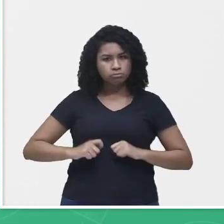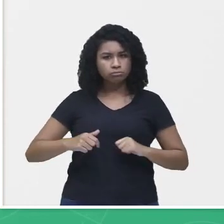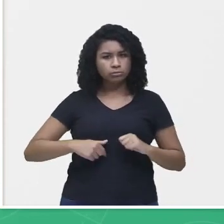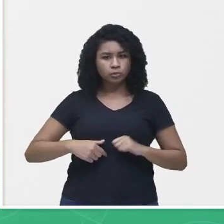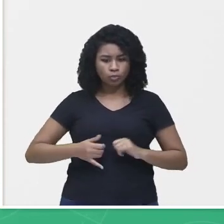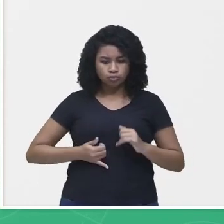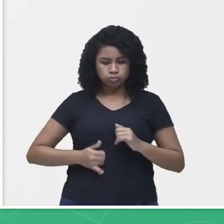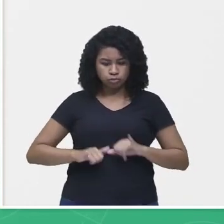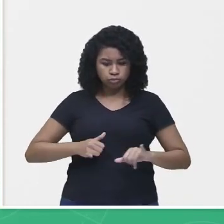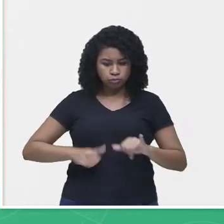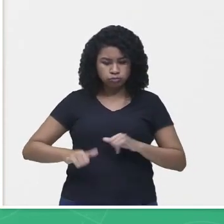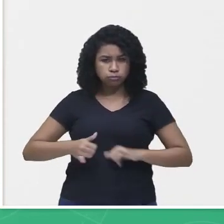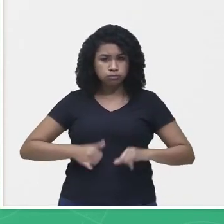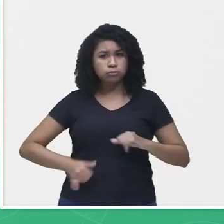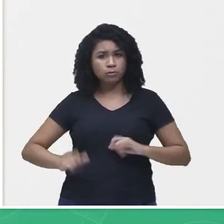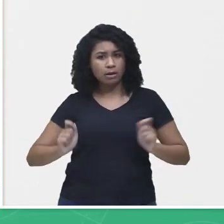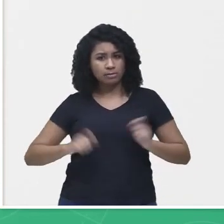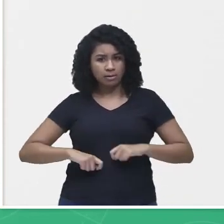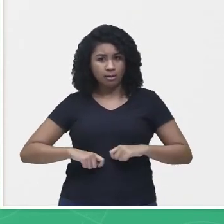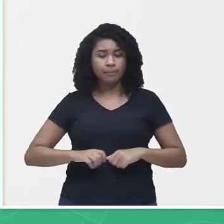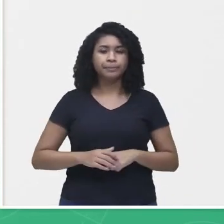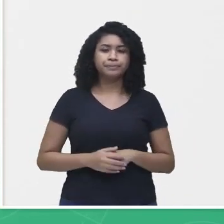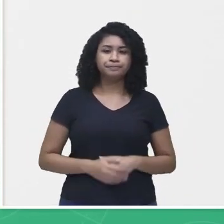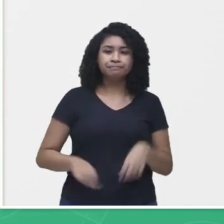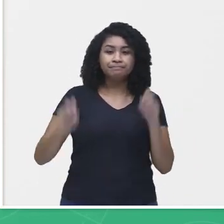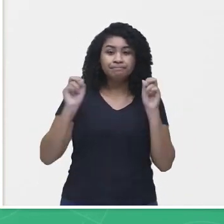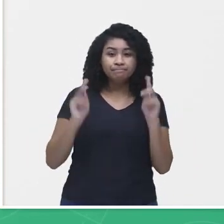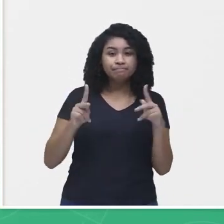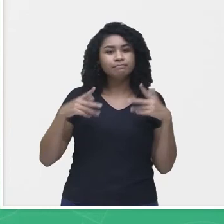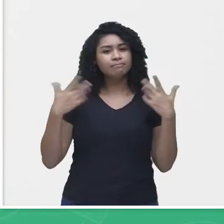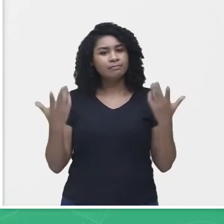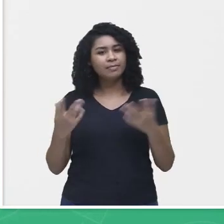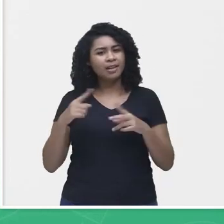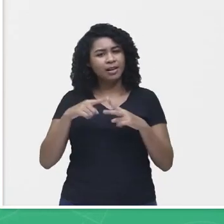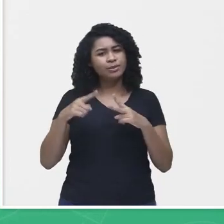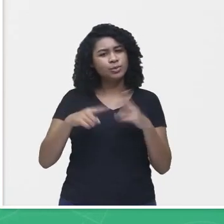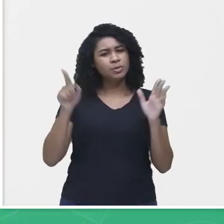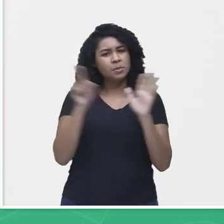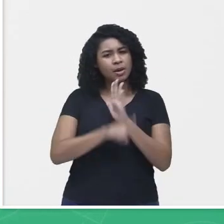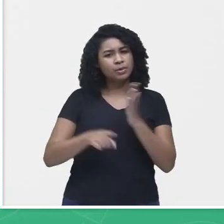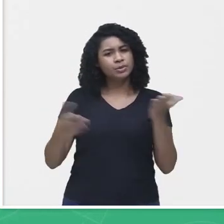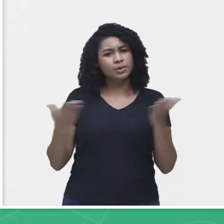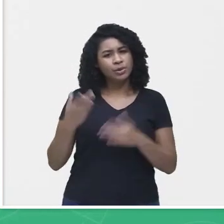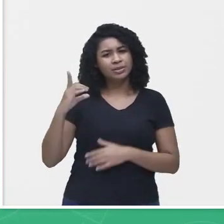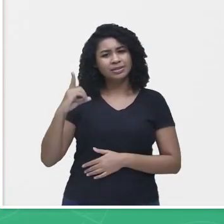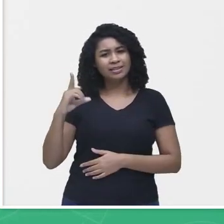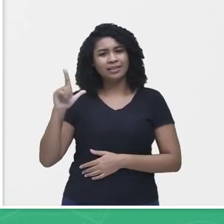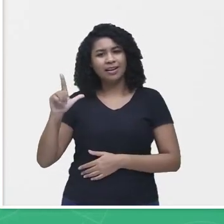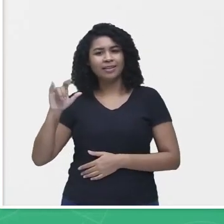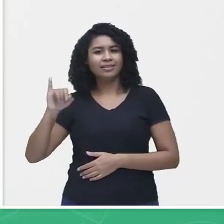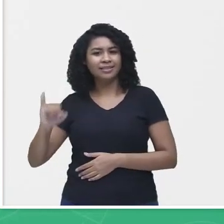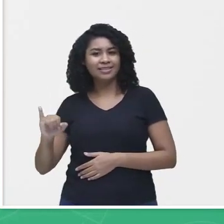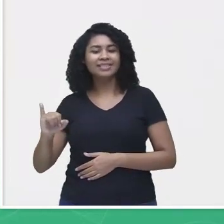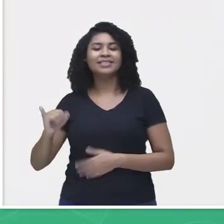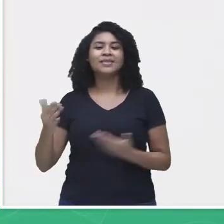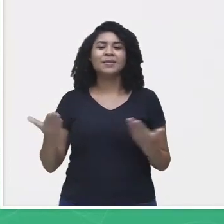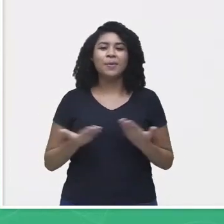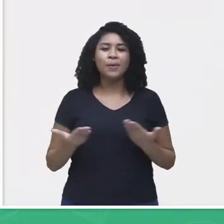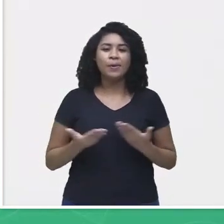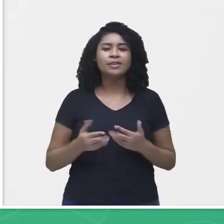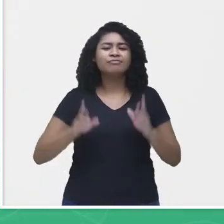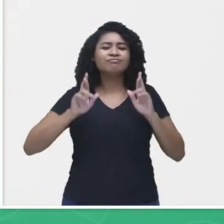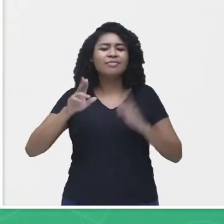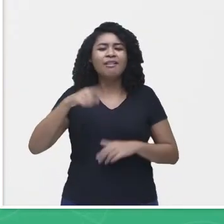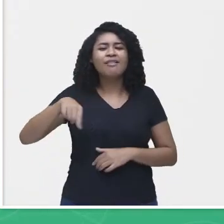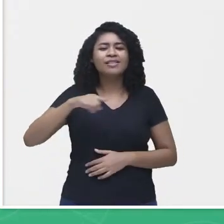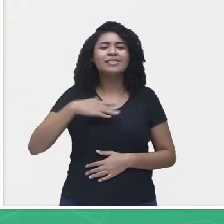há digestão química, certo? Então, essas foram as nossas duas questões aí da DLI propostas para vocês hoje. Espero que